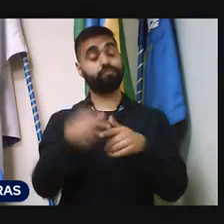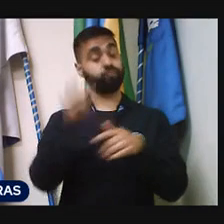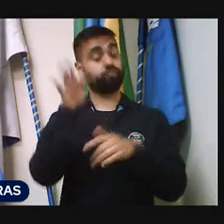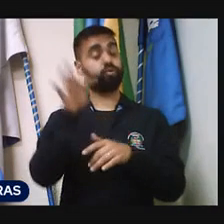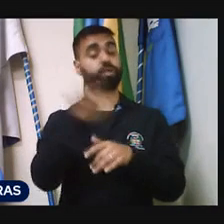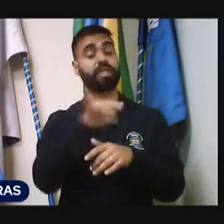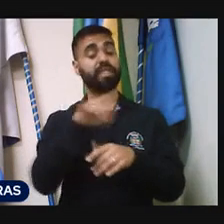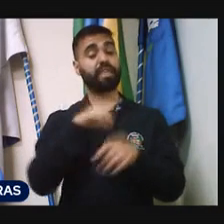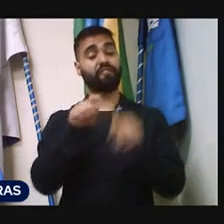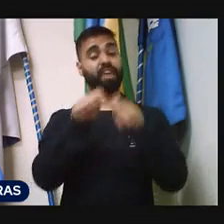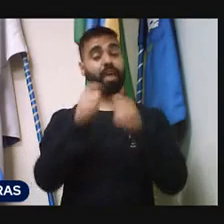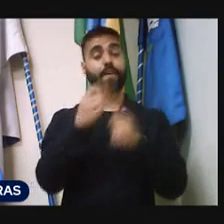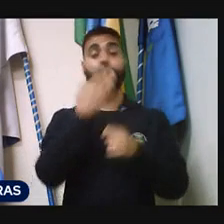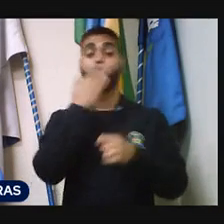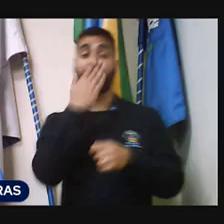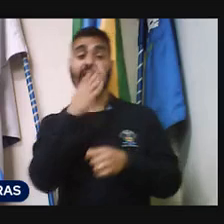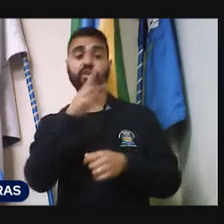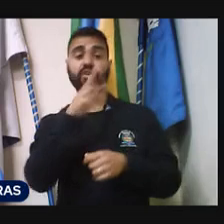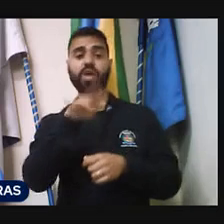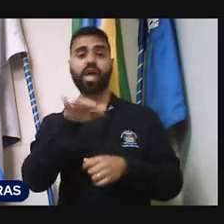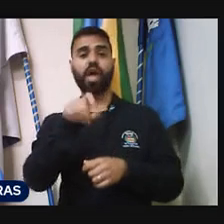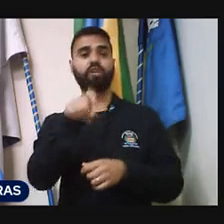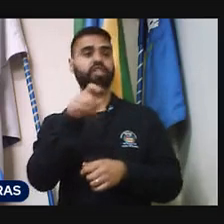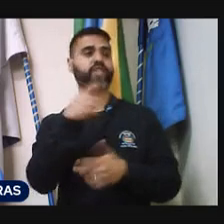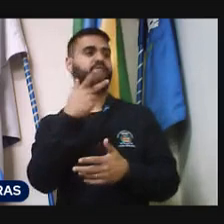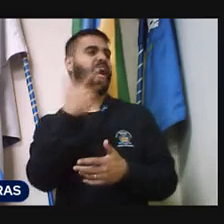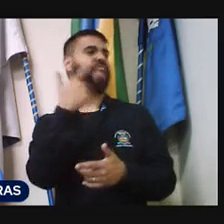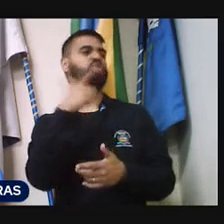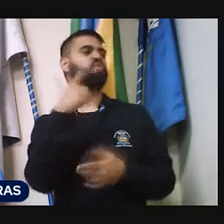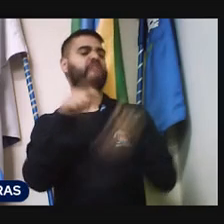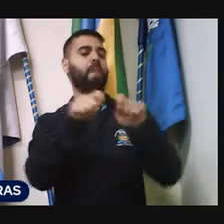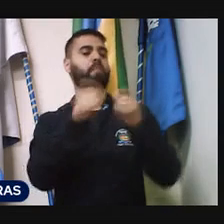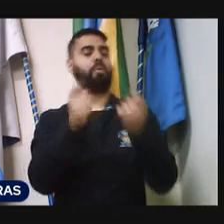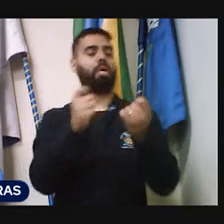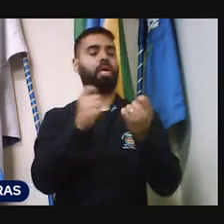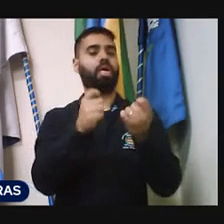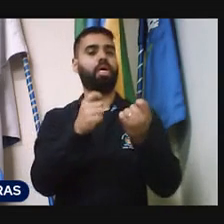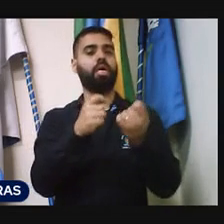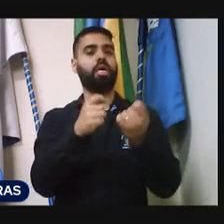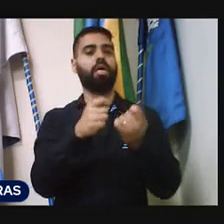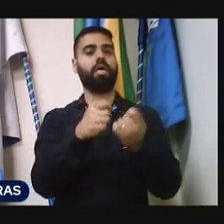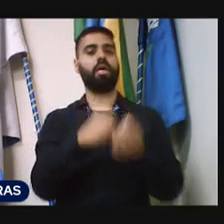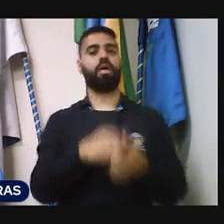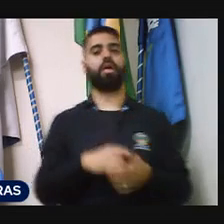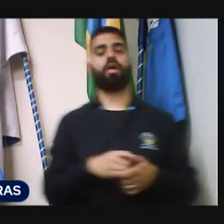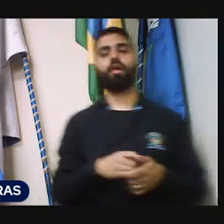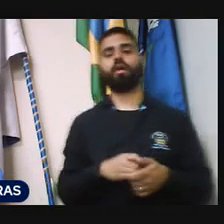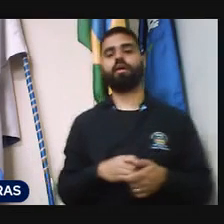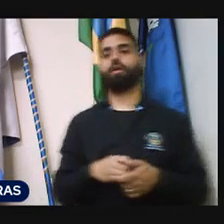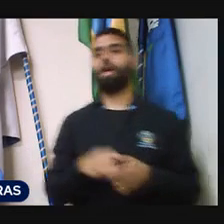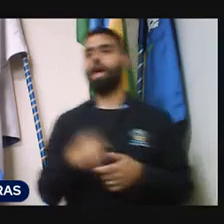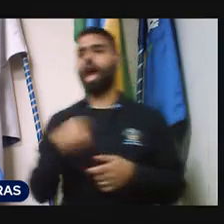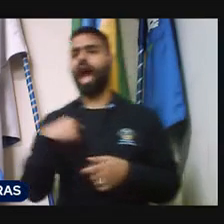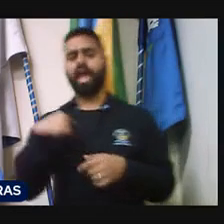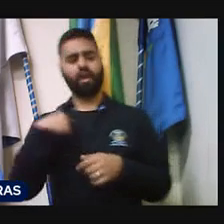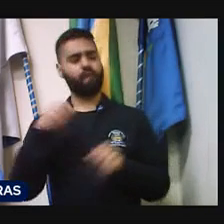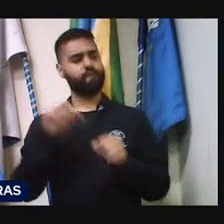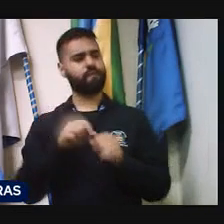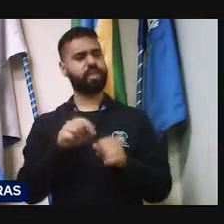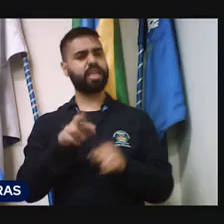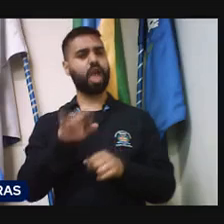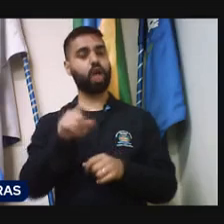trauma pelo amor de Deus peça um raio-x não vem falar para mim que não tem fratura depois chegar lá no meu consultório eu fiz lá fratura